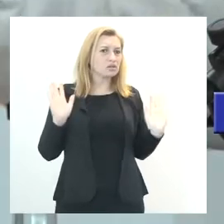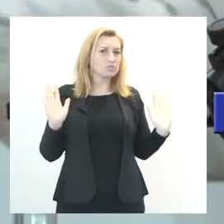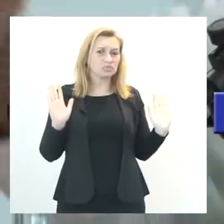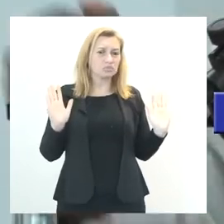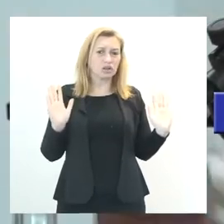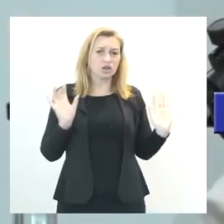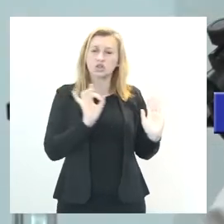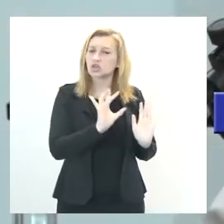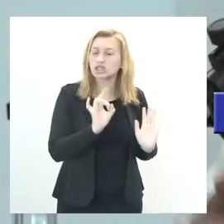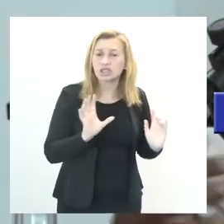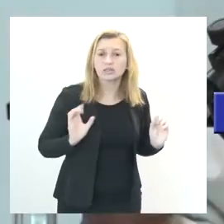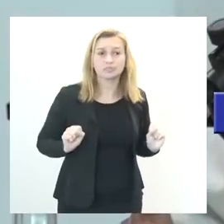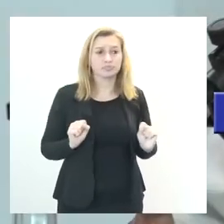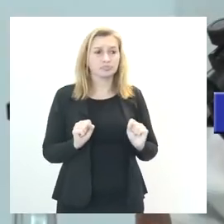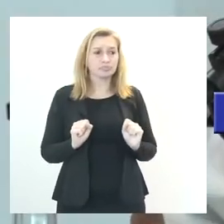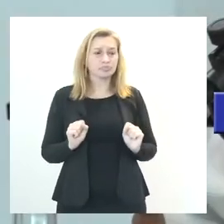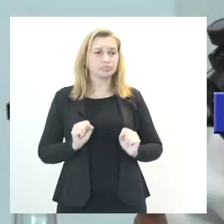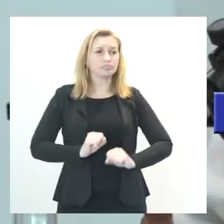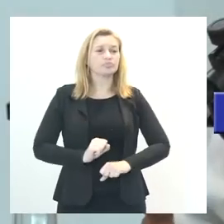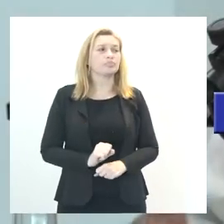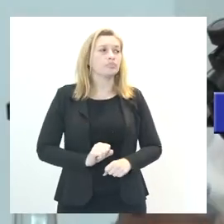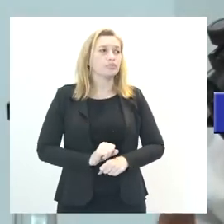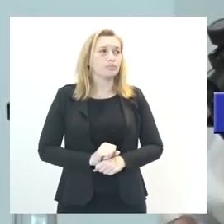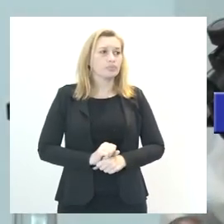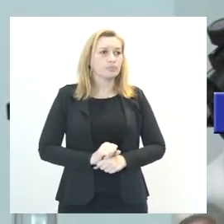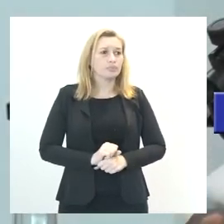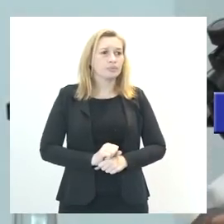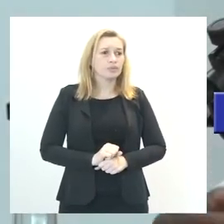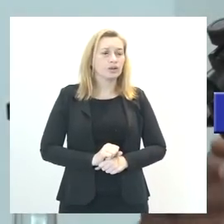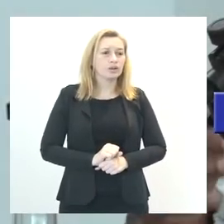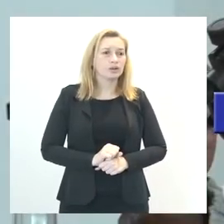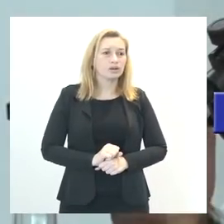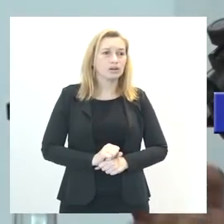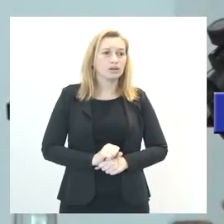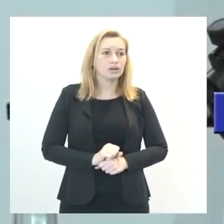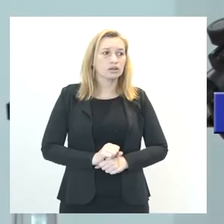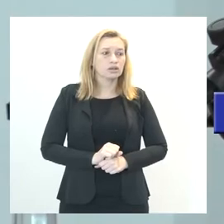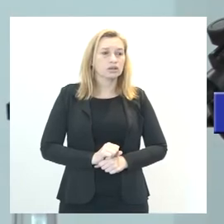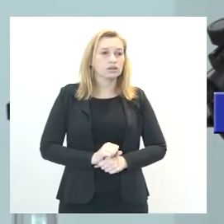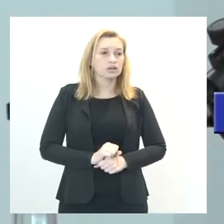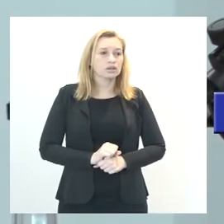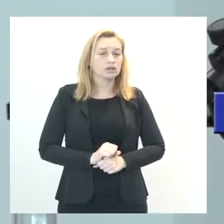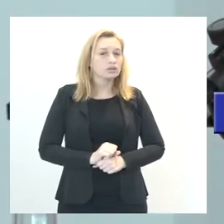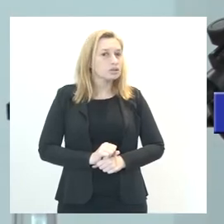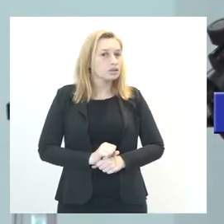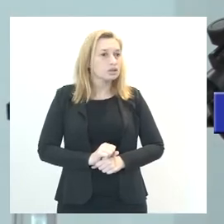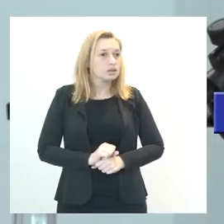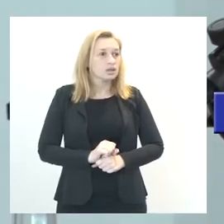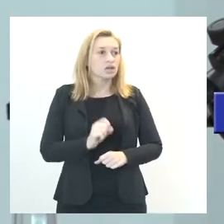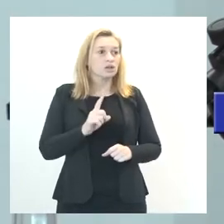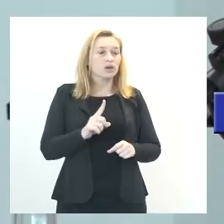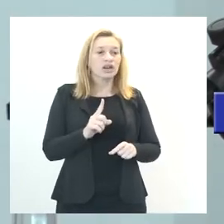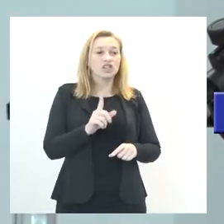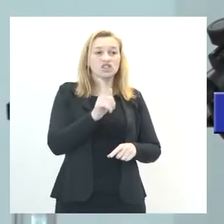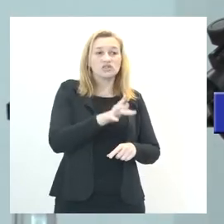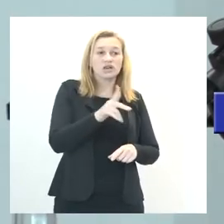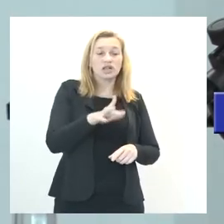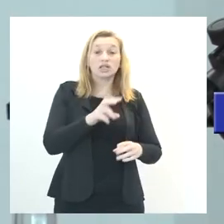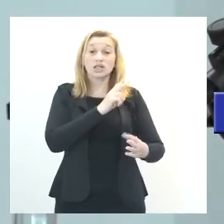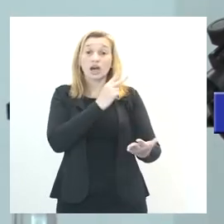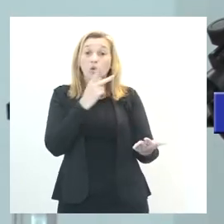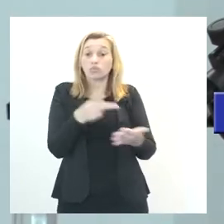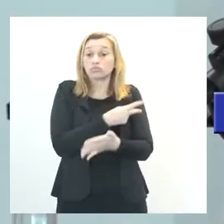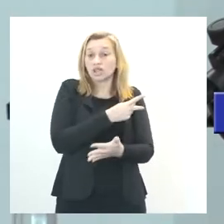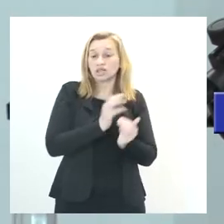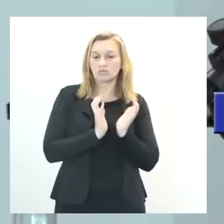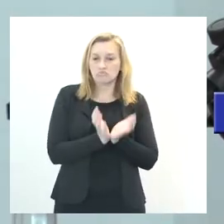construir Estação adquirir né material rodante e não é nada diferente do que acontece na SuperVia nas